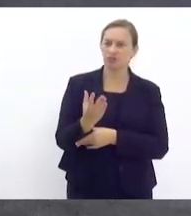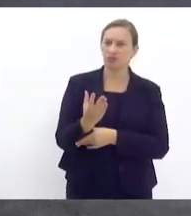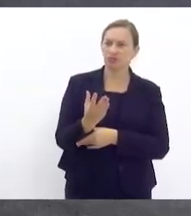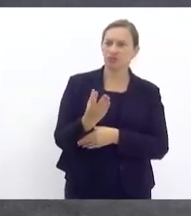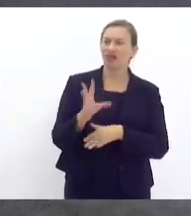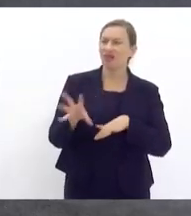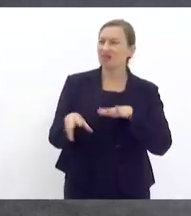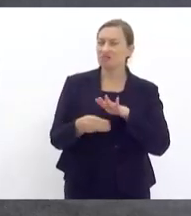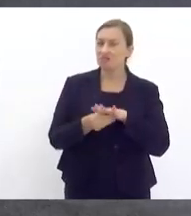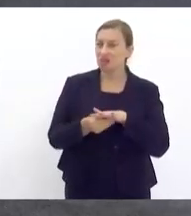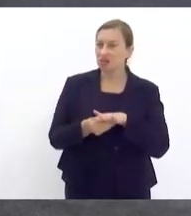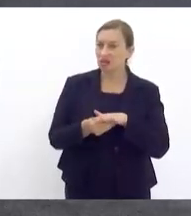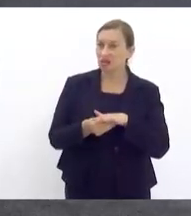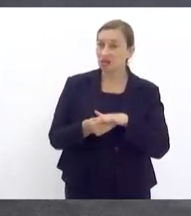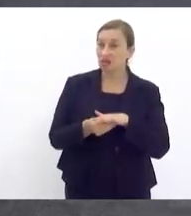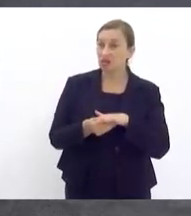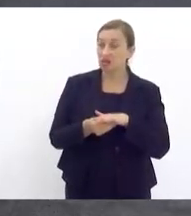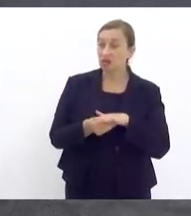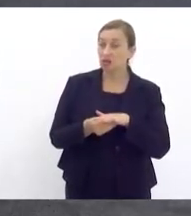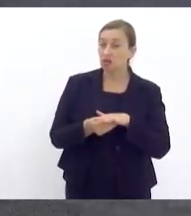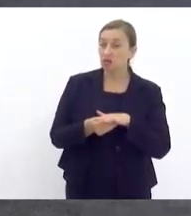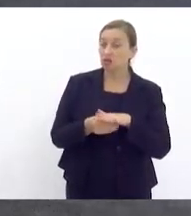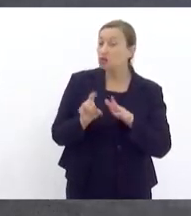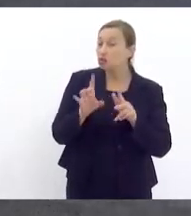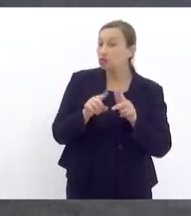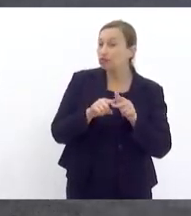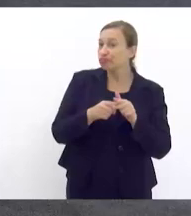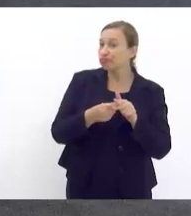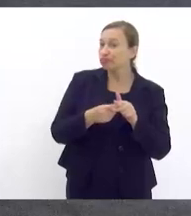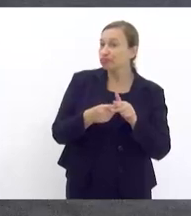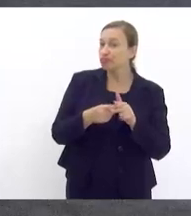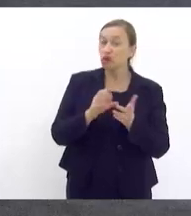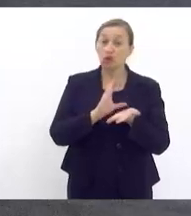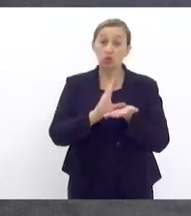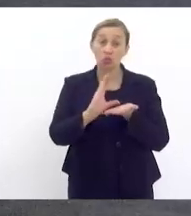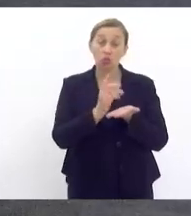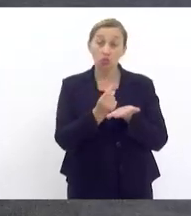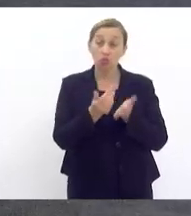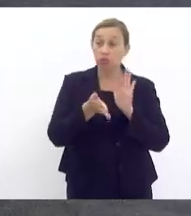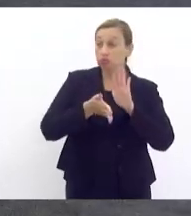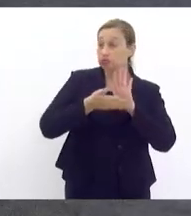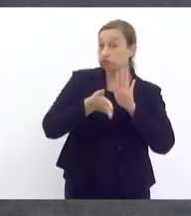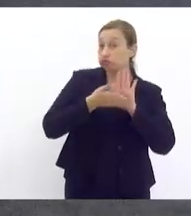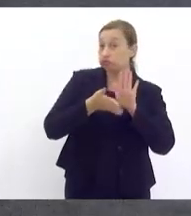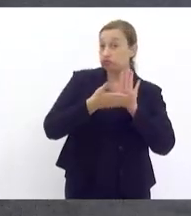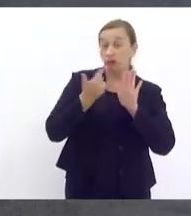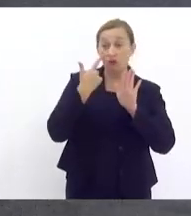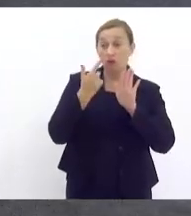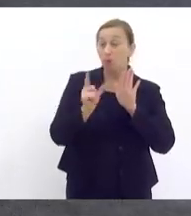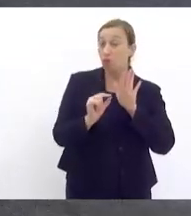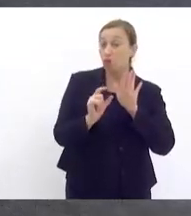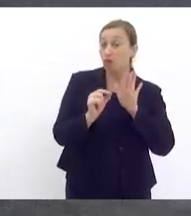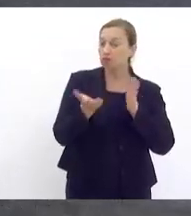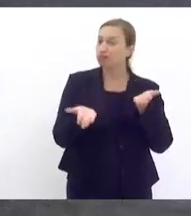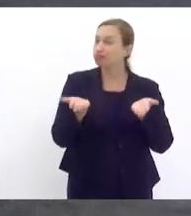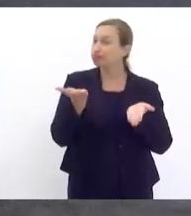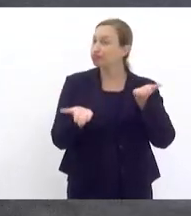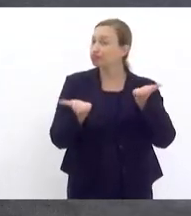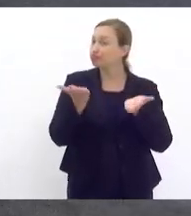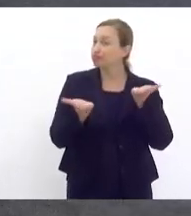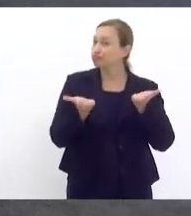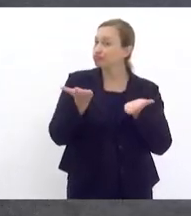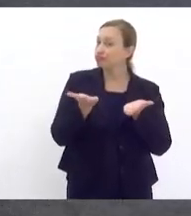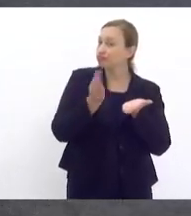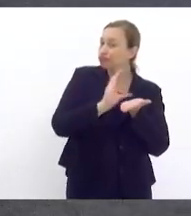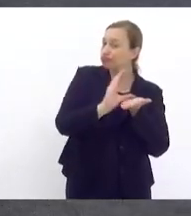as emendas e menos tô dando orçamento proposto e o orçamento proposto prevê-se que seja equilibrado receita e